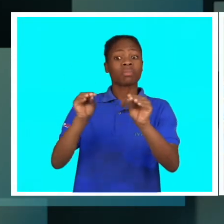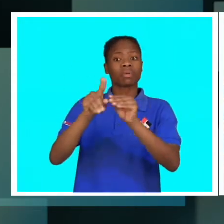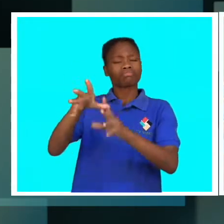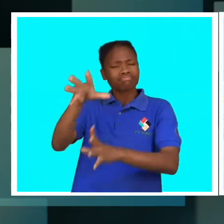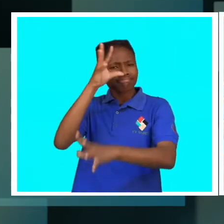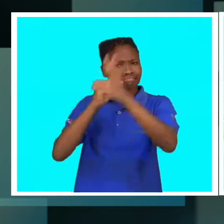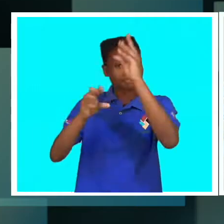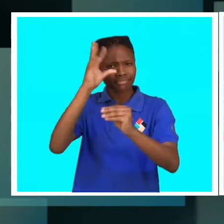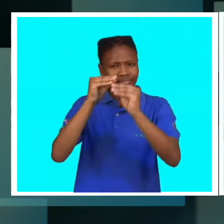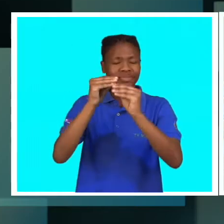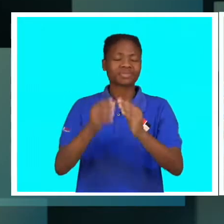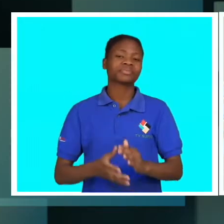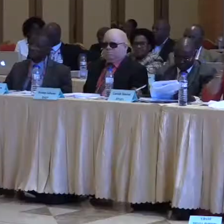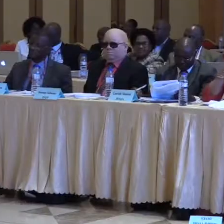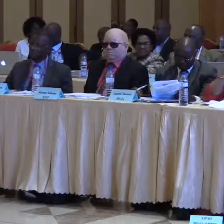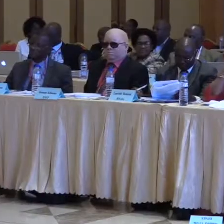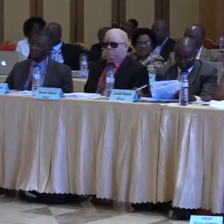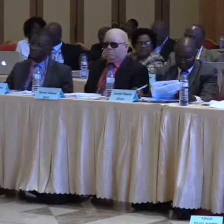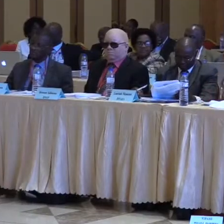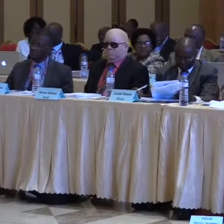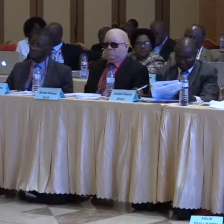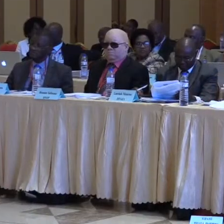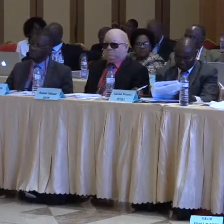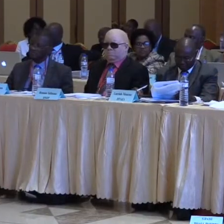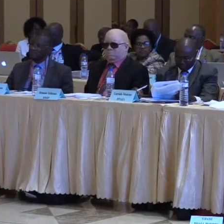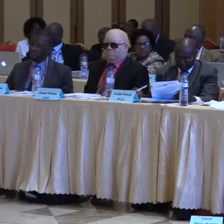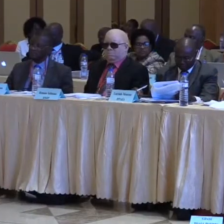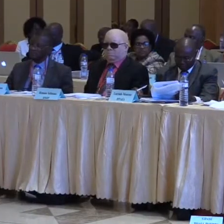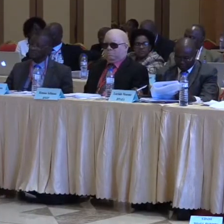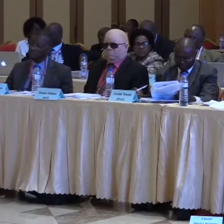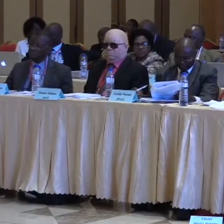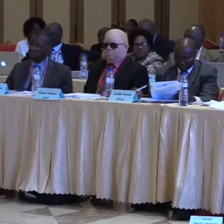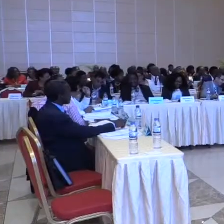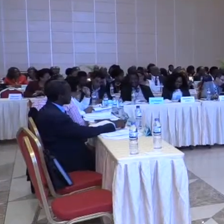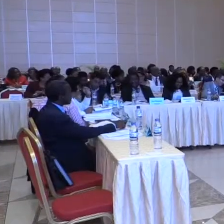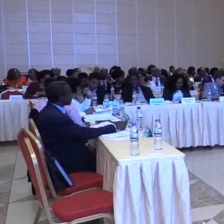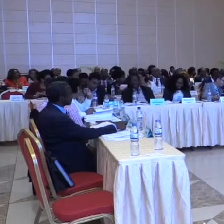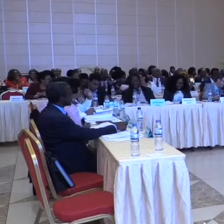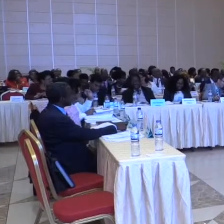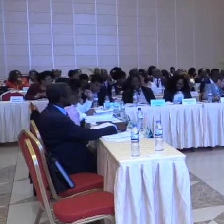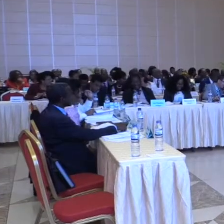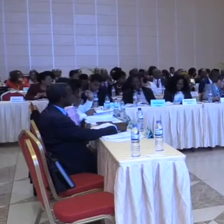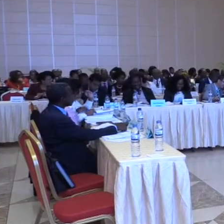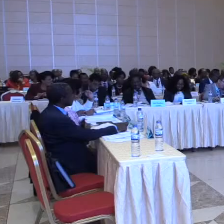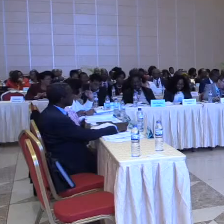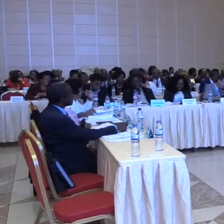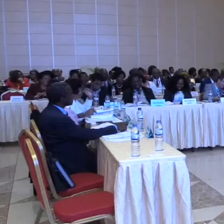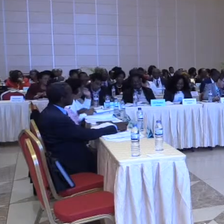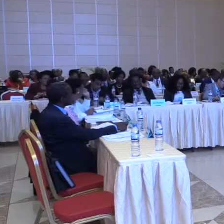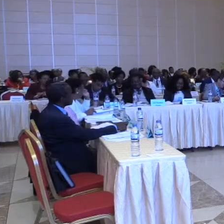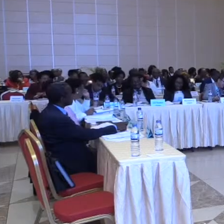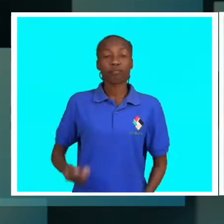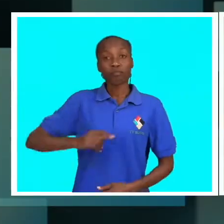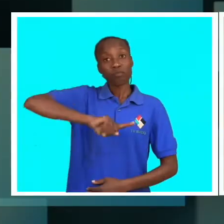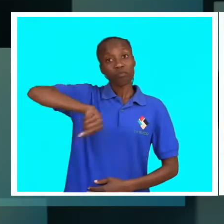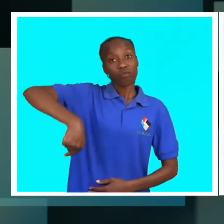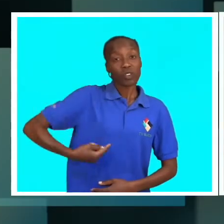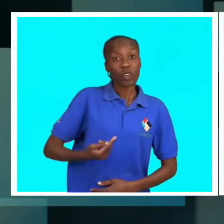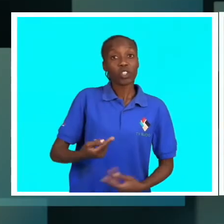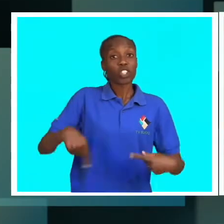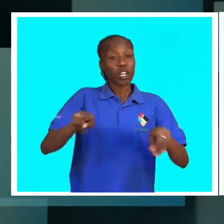que serveu para, dentre vários assuntos, analisar a inclusão de pessoas com deficiências no processo de ensino e aprendizagem.